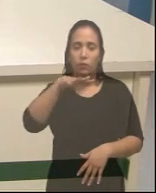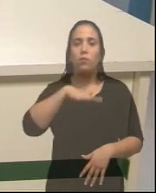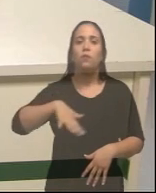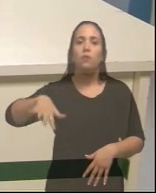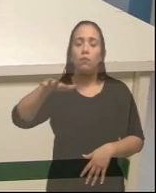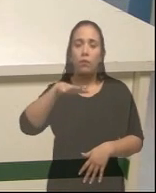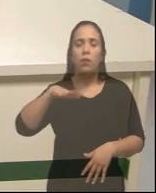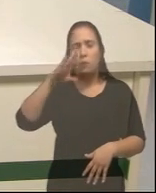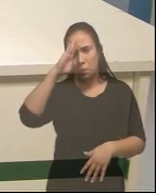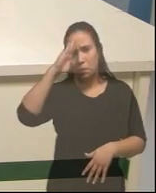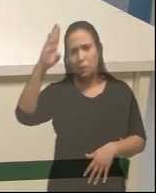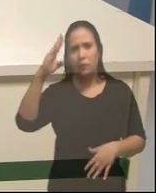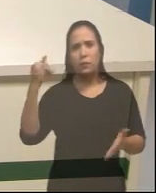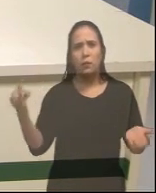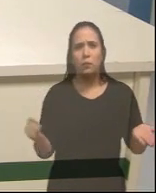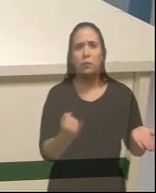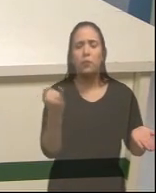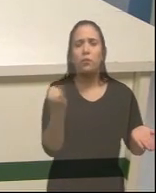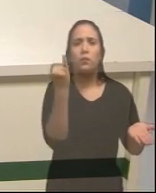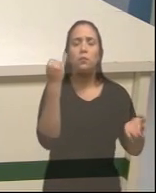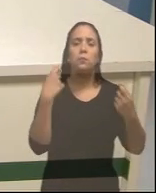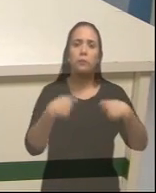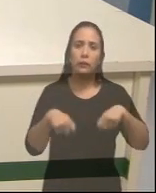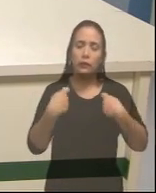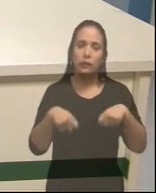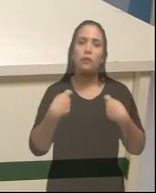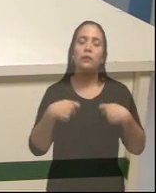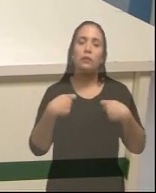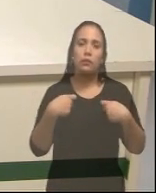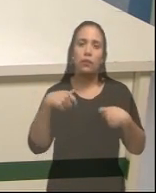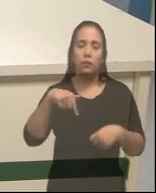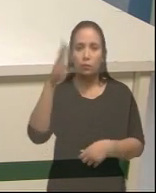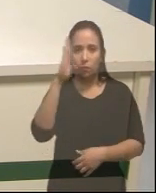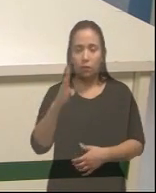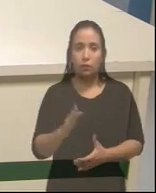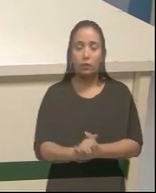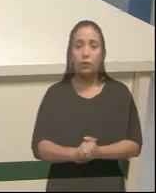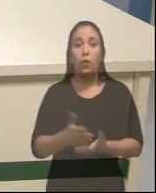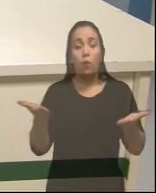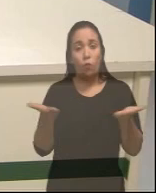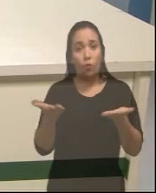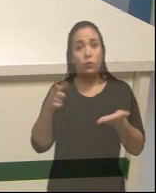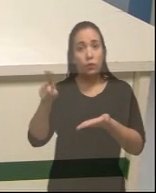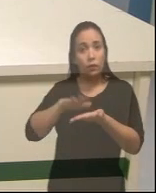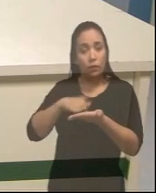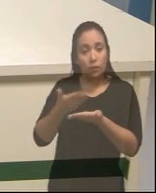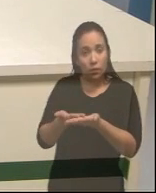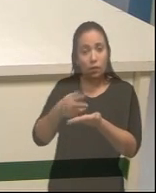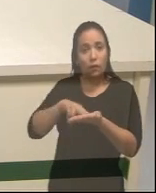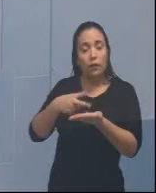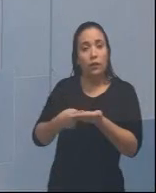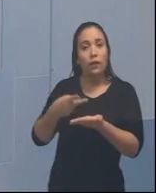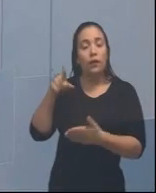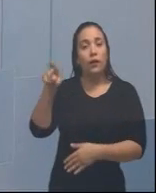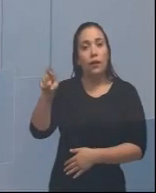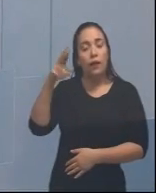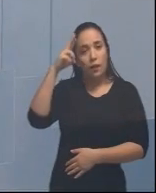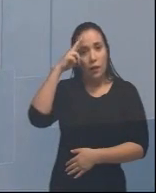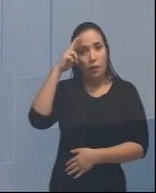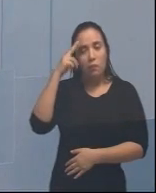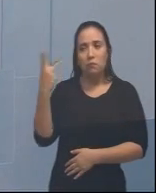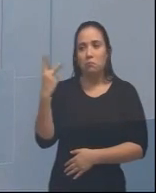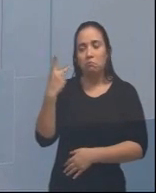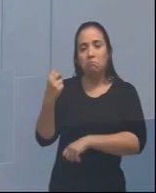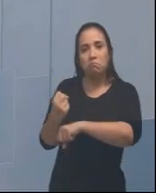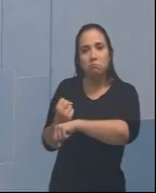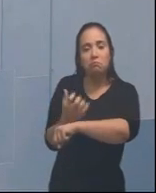é peça fundamental da cidadania que precisa ser feita no nosso país. A nossa intérprete de hoje, a Rebeca, ela contou uma história que emocionou nós dois,